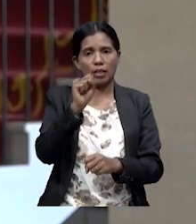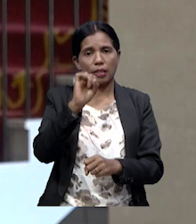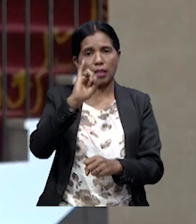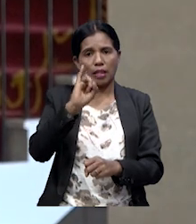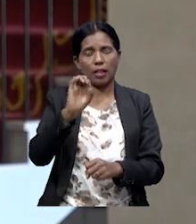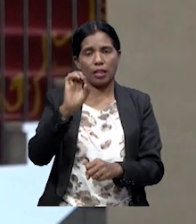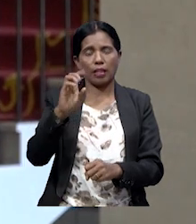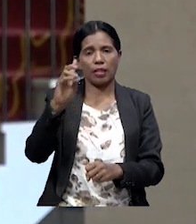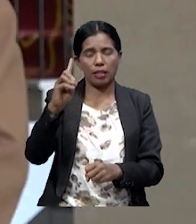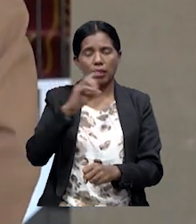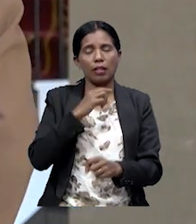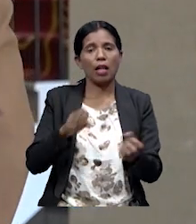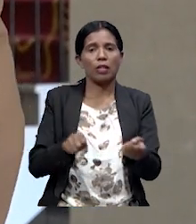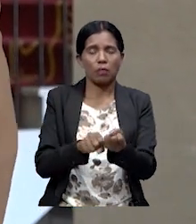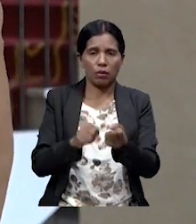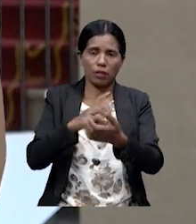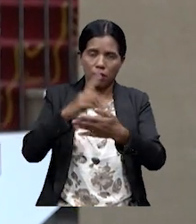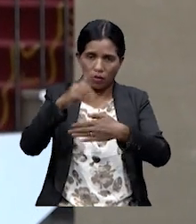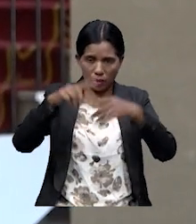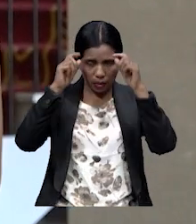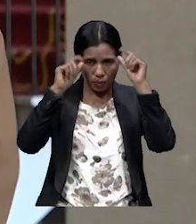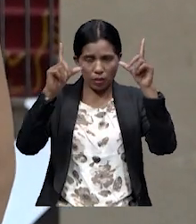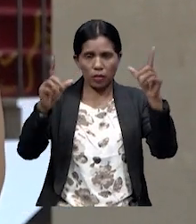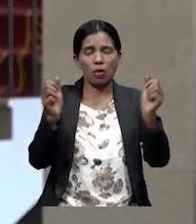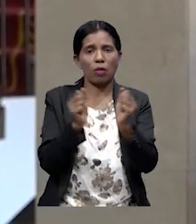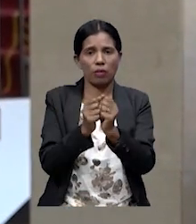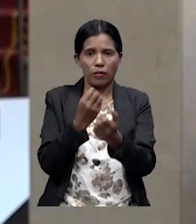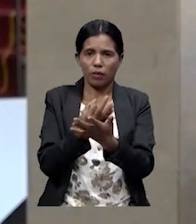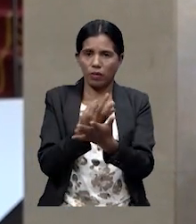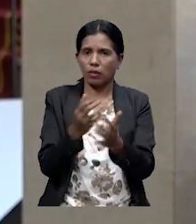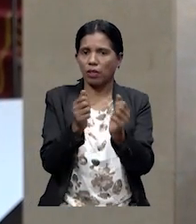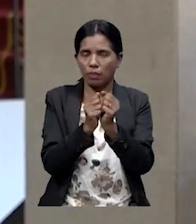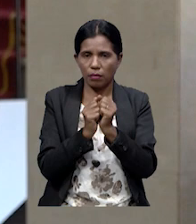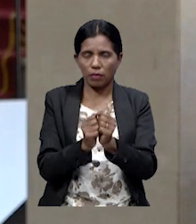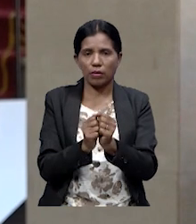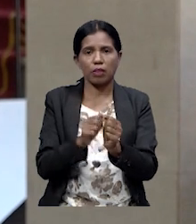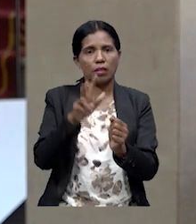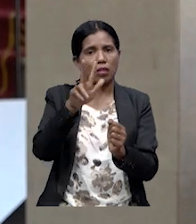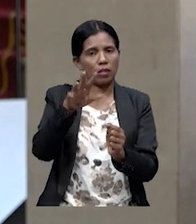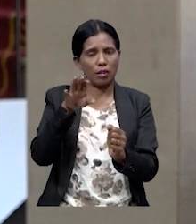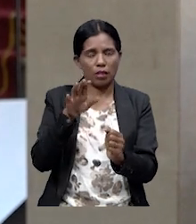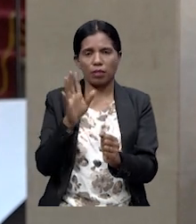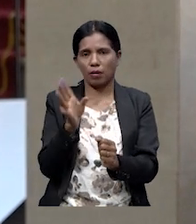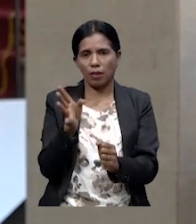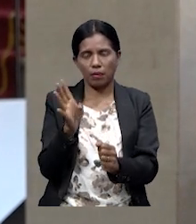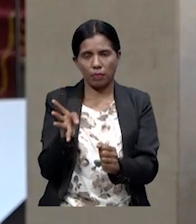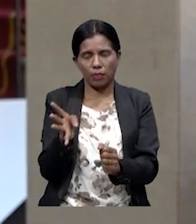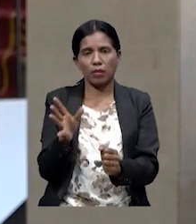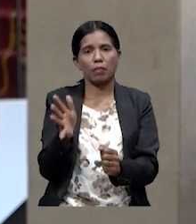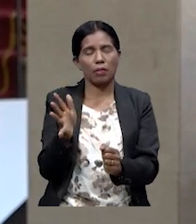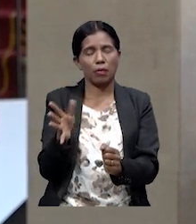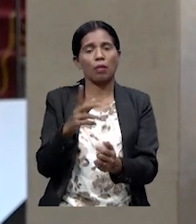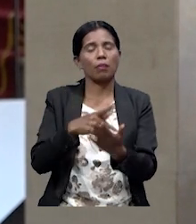mos apoia desenvolvimento Timor-Leste nian, ho osan hamutuk tokon atus tolu limanulu, iha programa